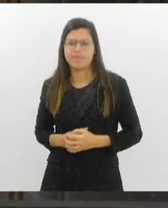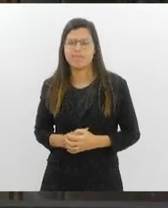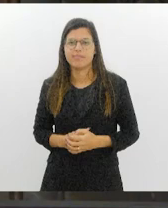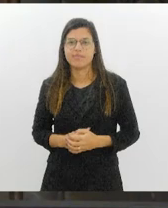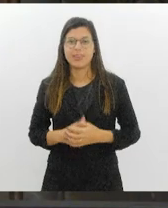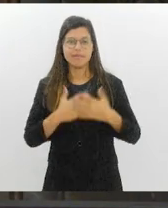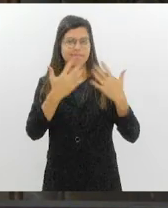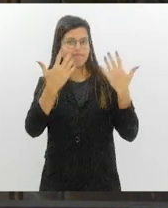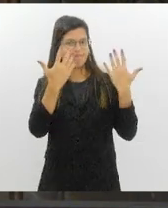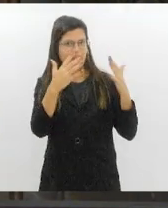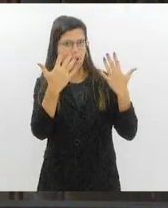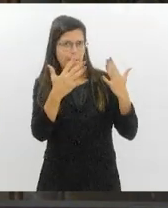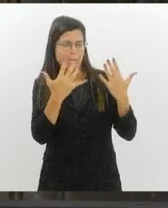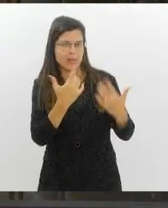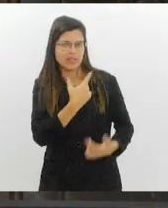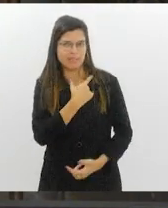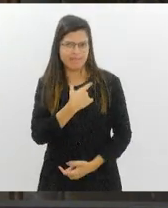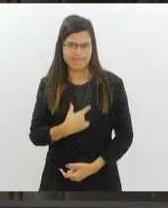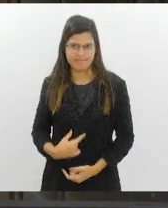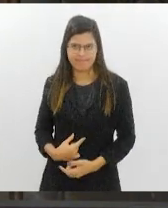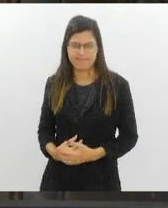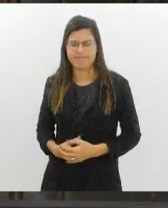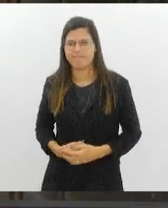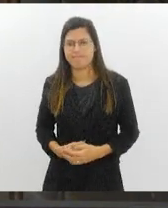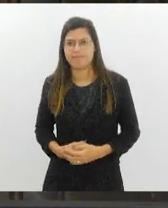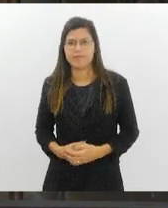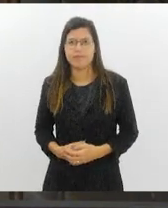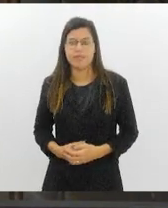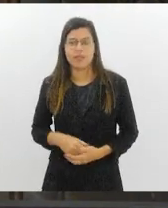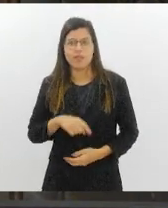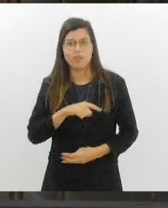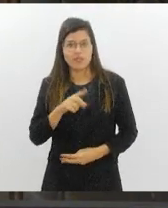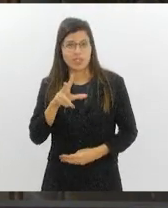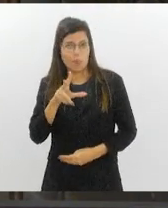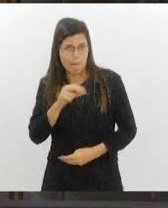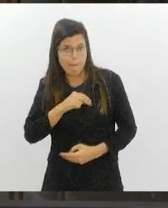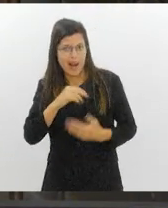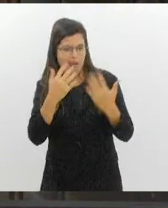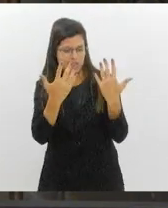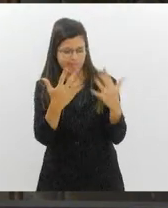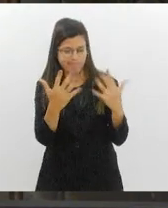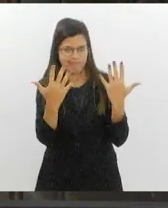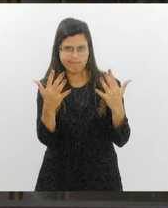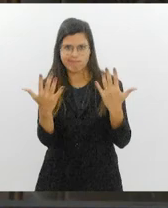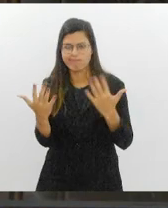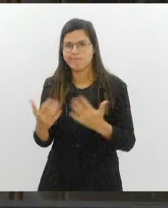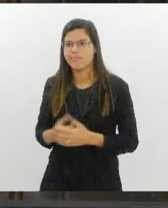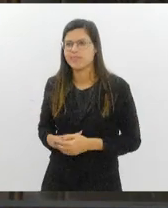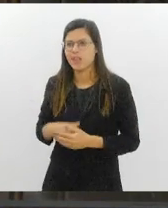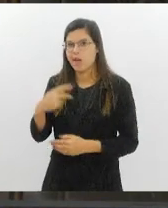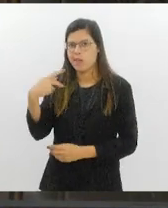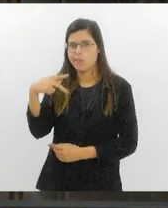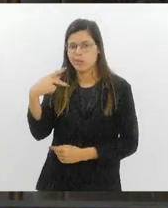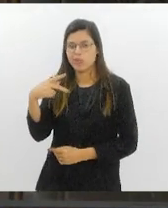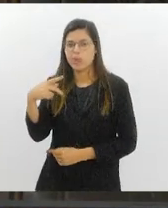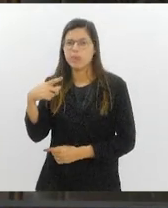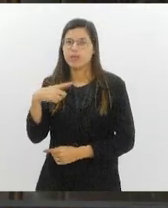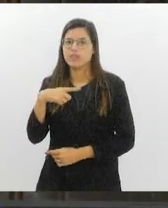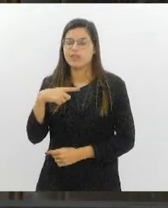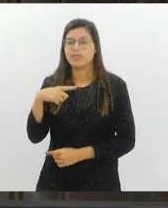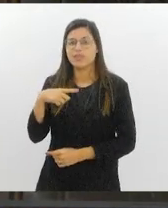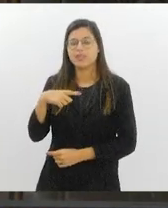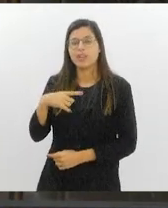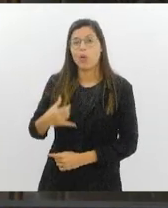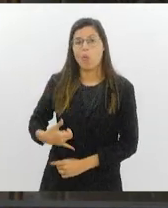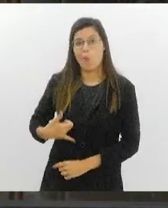parabéns por essa medalha. Vocês merecem cada aplauso e reconhecimento. A Petrobras tem mesmo um imenso orgulho